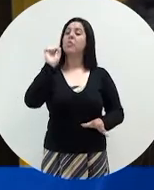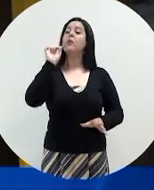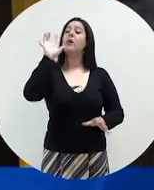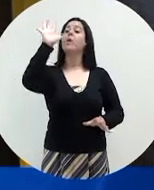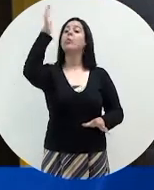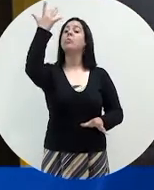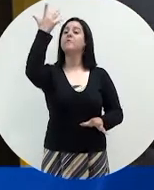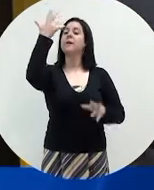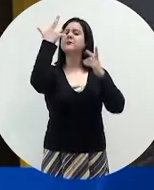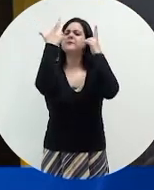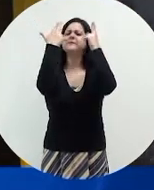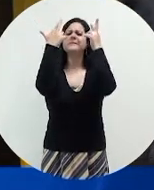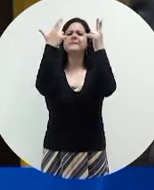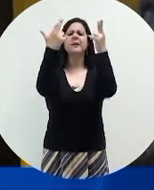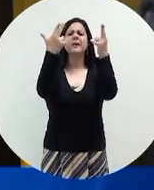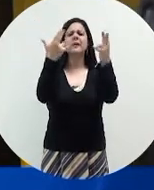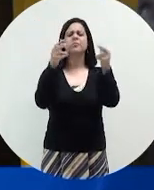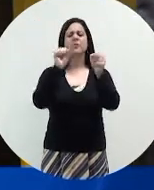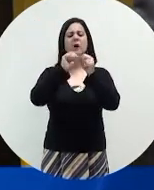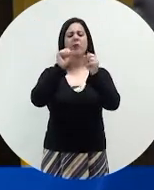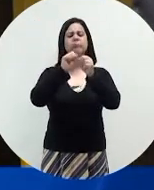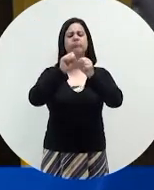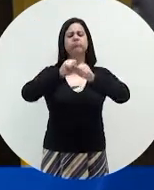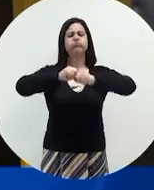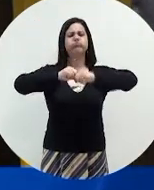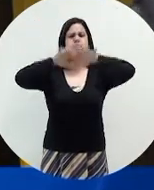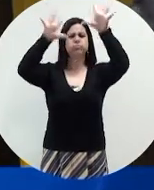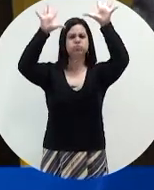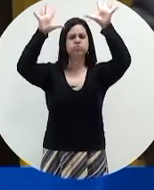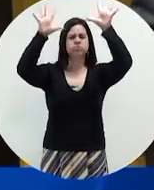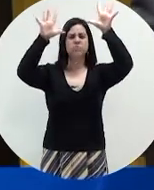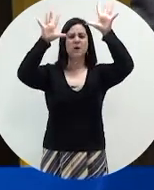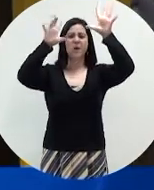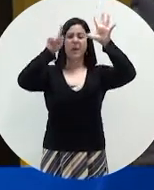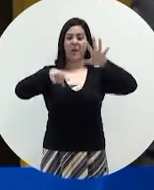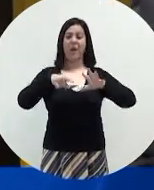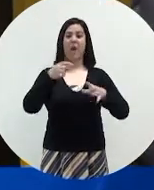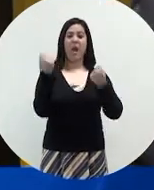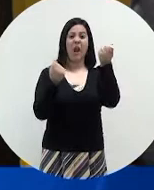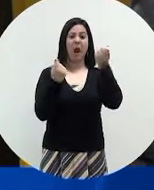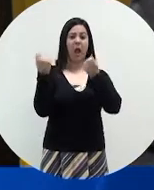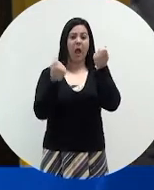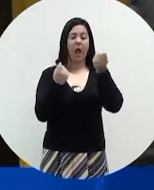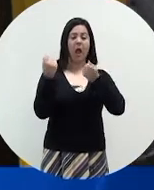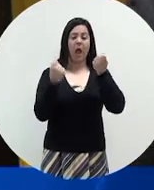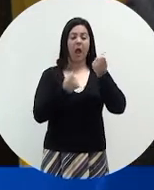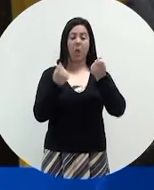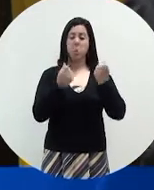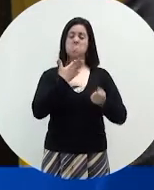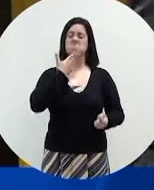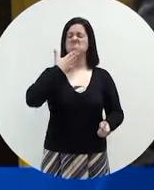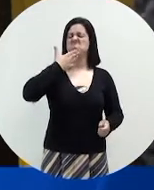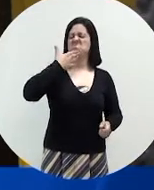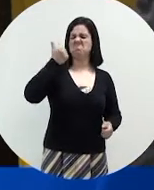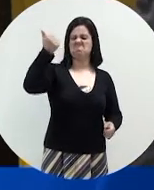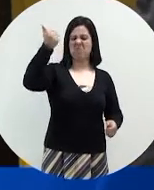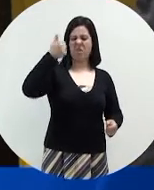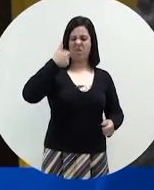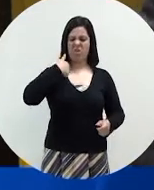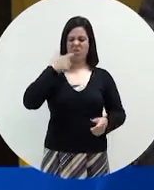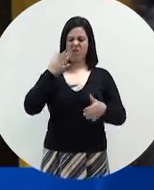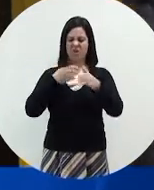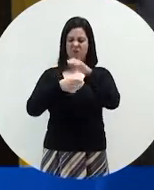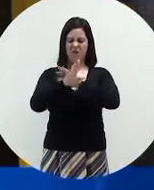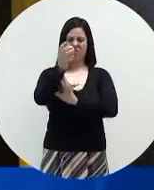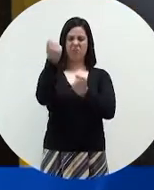tá? Gente, é a mesma coisa que eu imaginasse que eu fosse numa dessas fábricas, explodisse tudo,